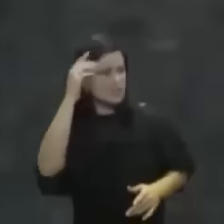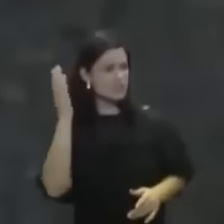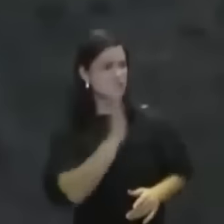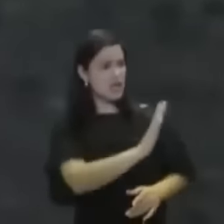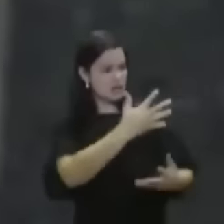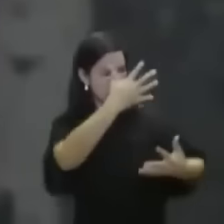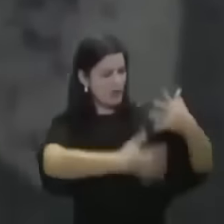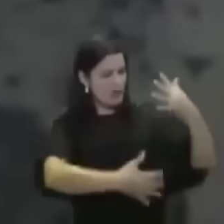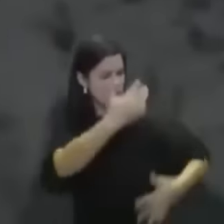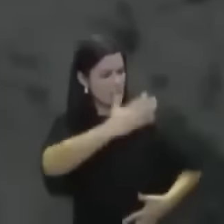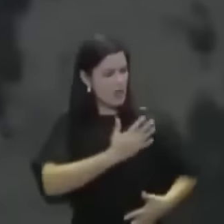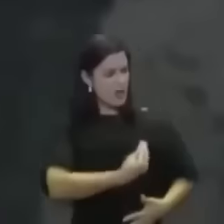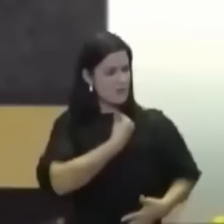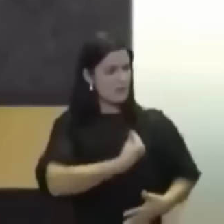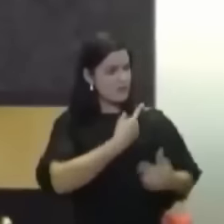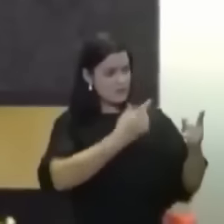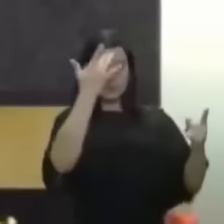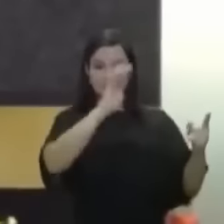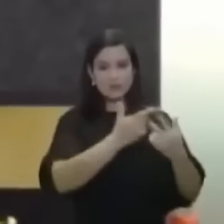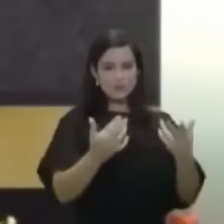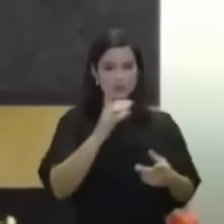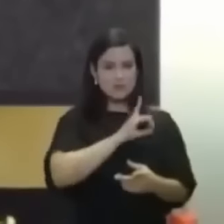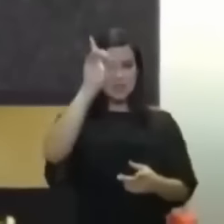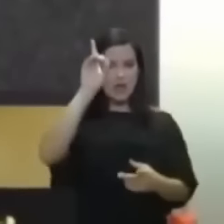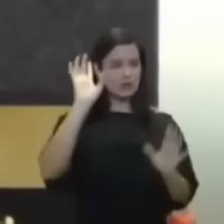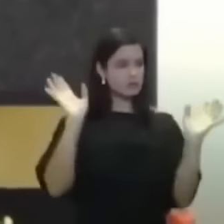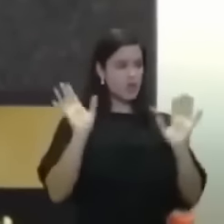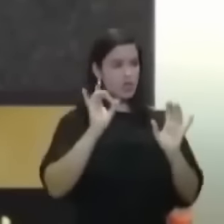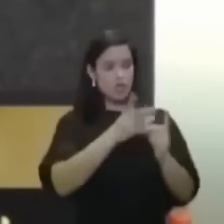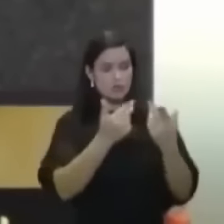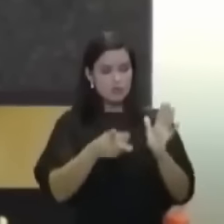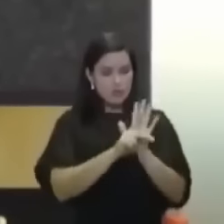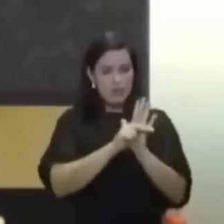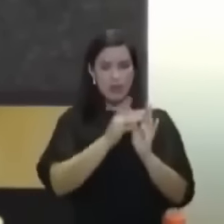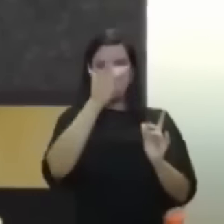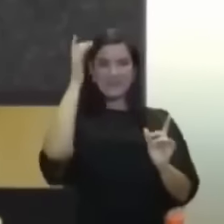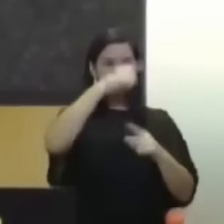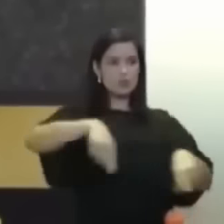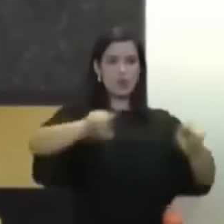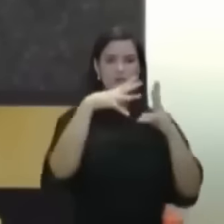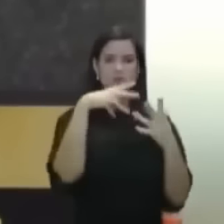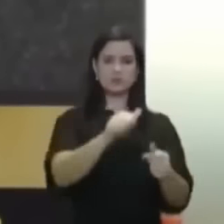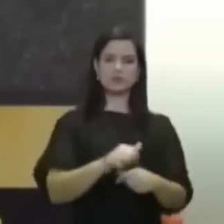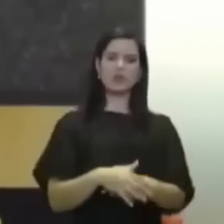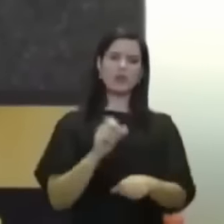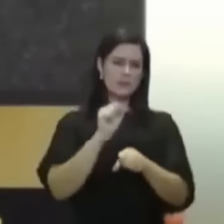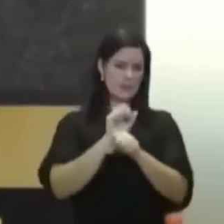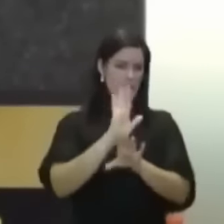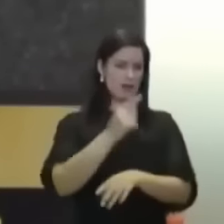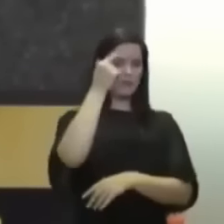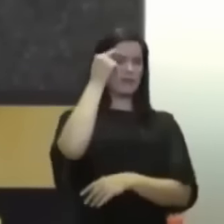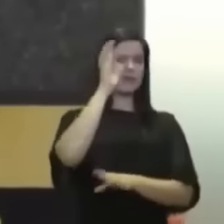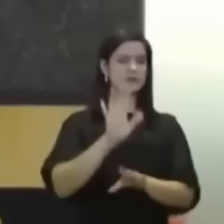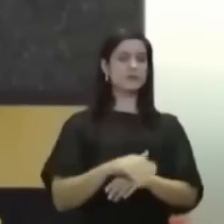tropeço, não cogitas das coisas de Deus, apenas das coisas dos homens. Notem comigo isso. Se